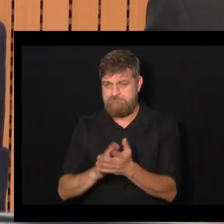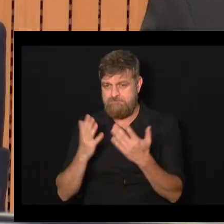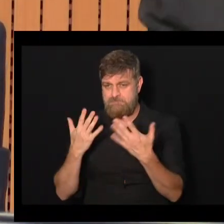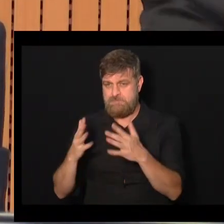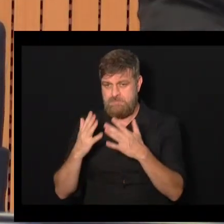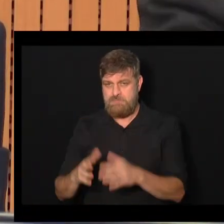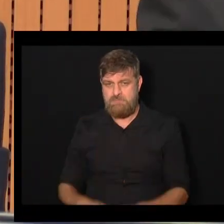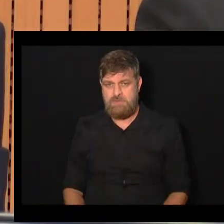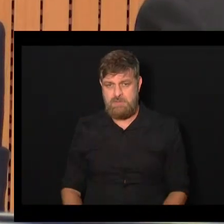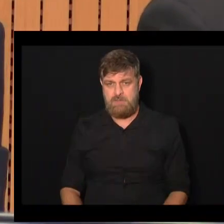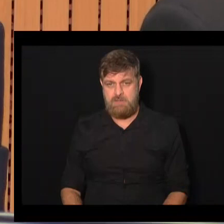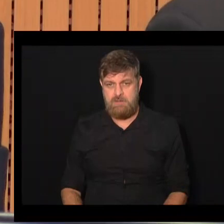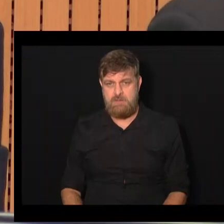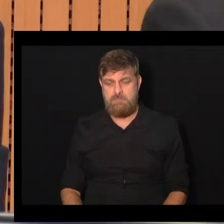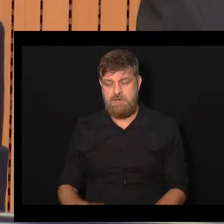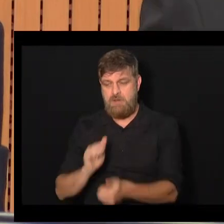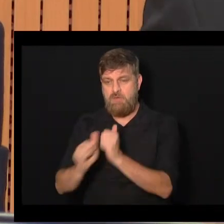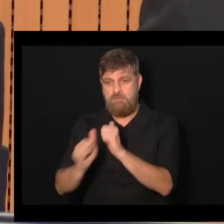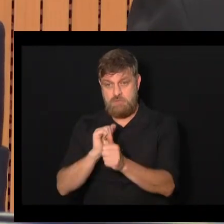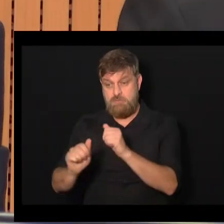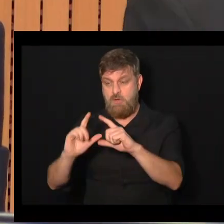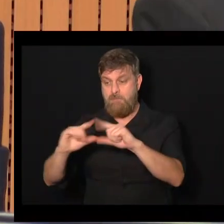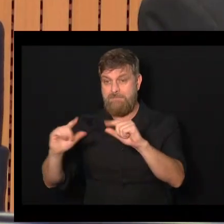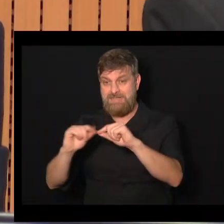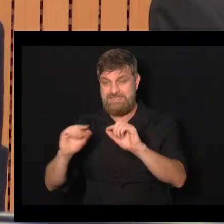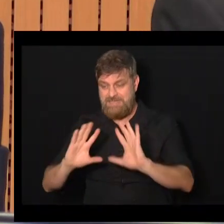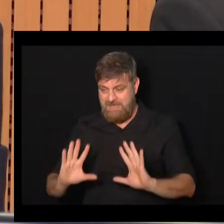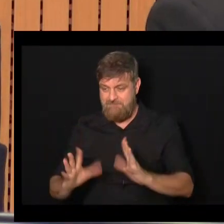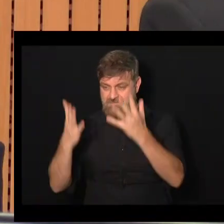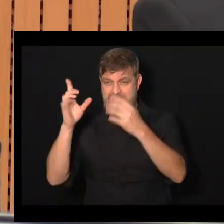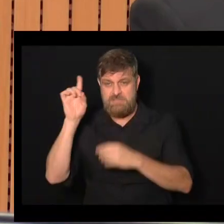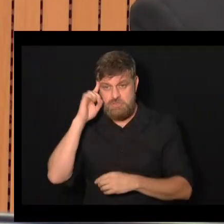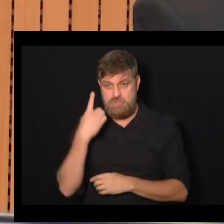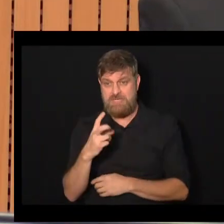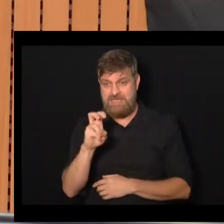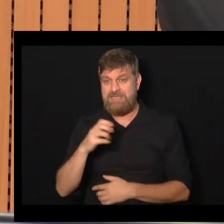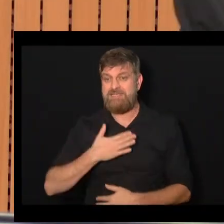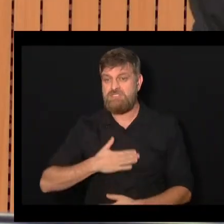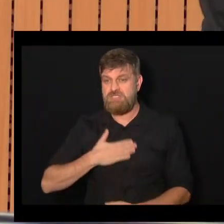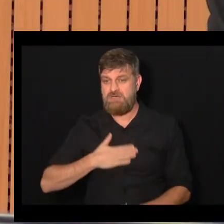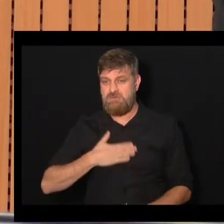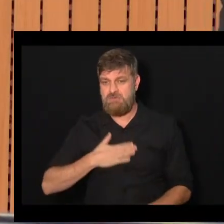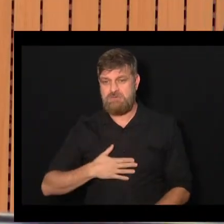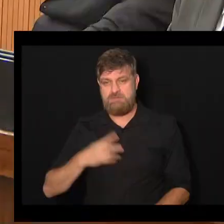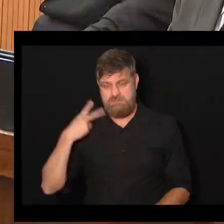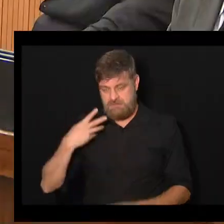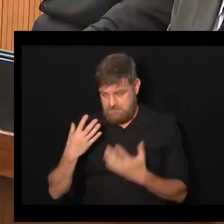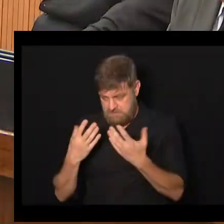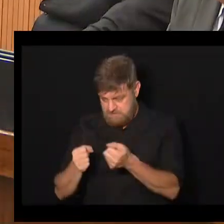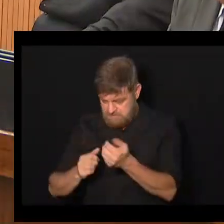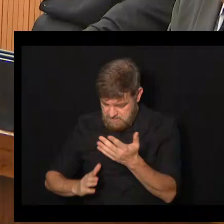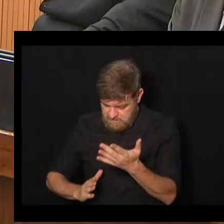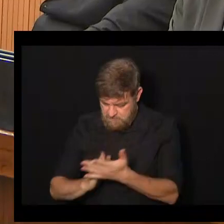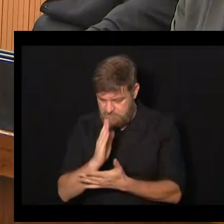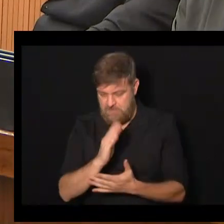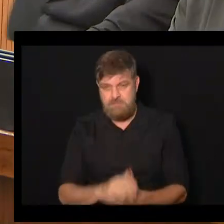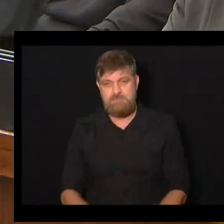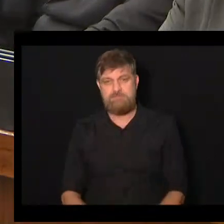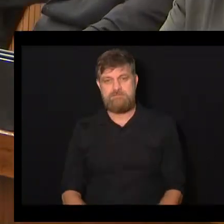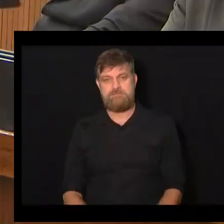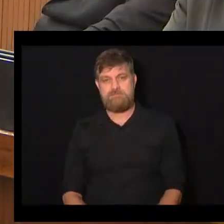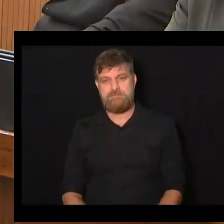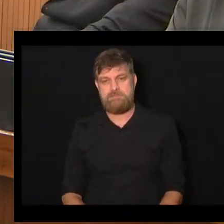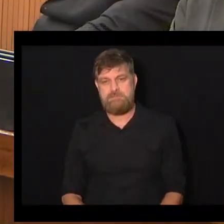Parque Brasília Futebol Clube pelo seu aniversário no dia 15 de agosto. Em discussão, vereadores favoráveis permaneçam como estão. Aprovado.